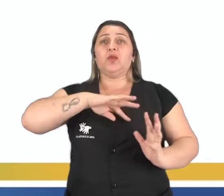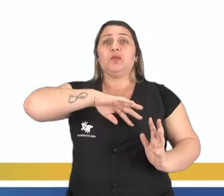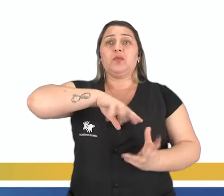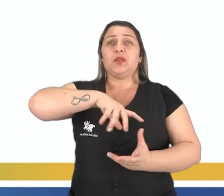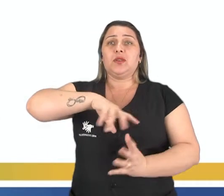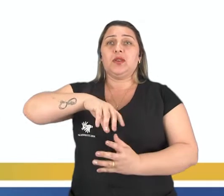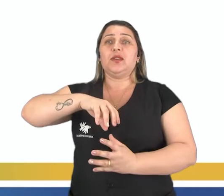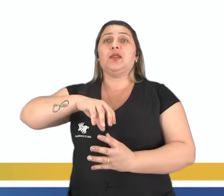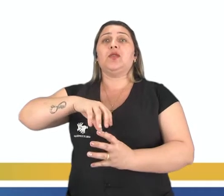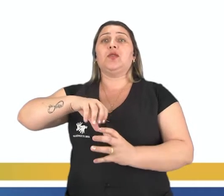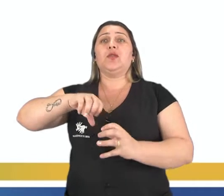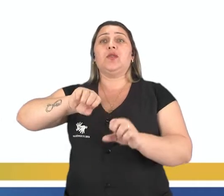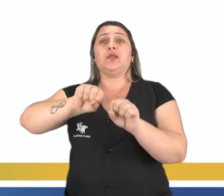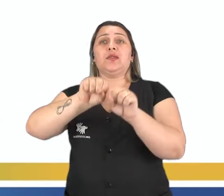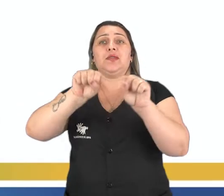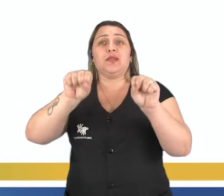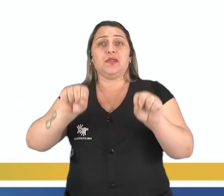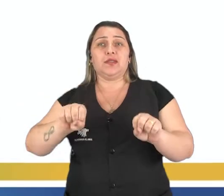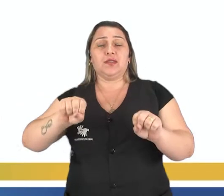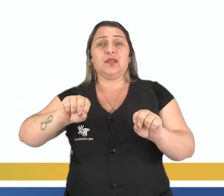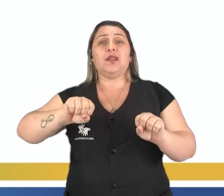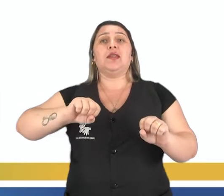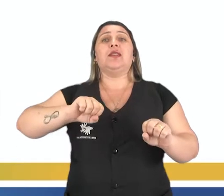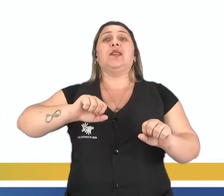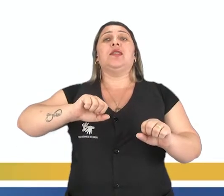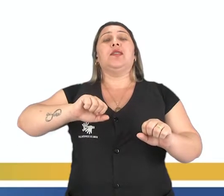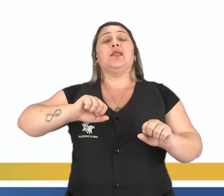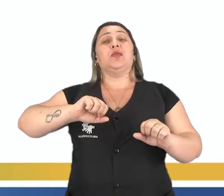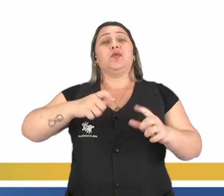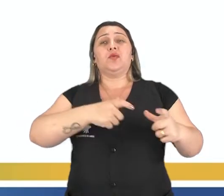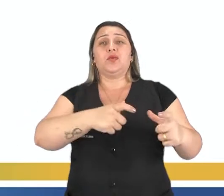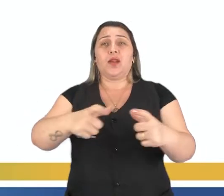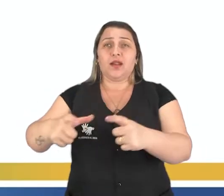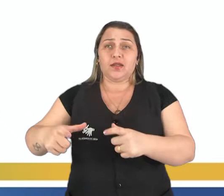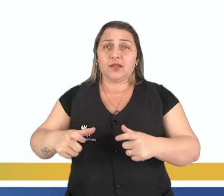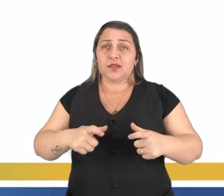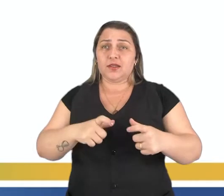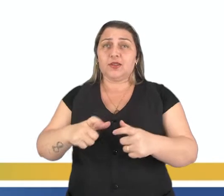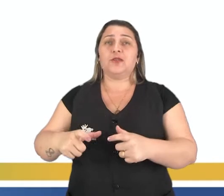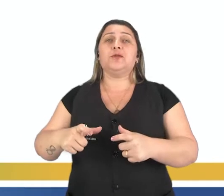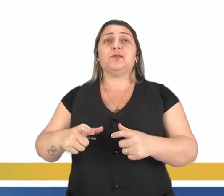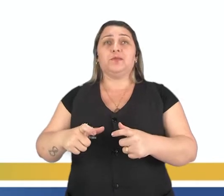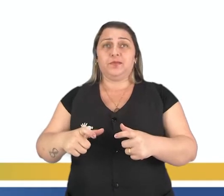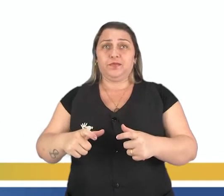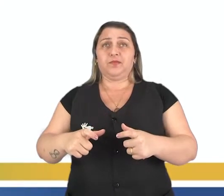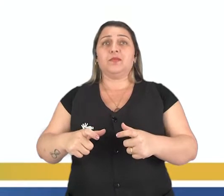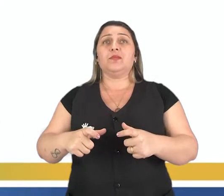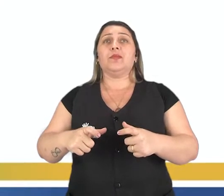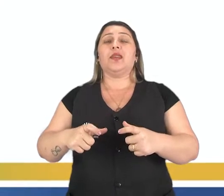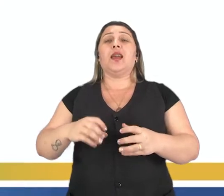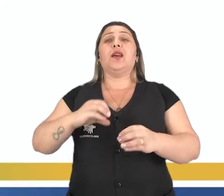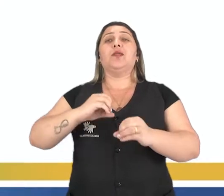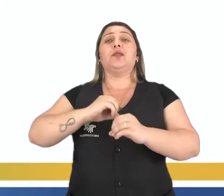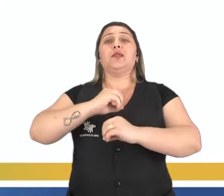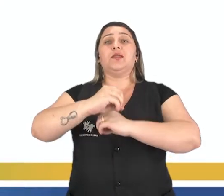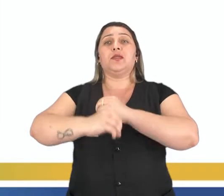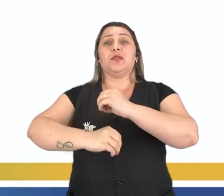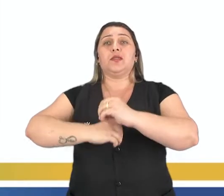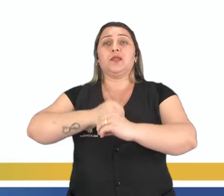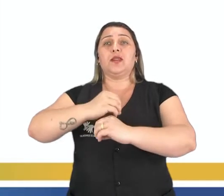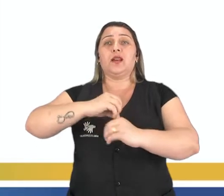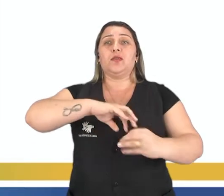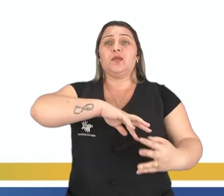nosso sistema, da nossa galáxia, nos localizar com relação ao sistema solar e ao